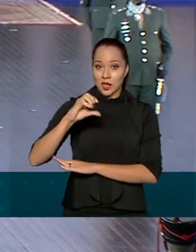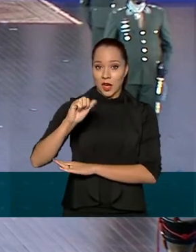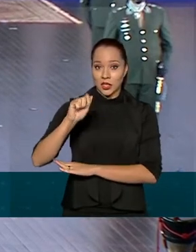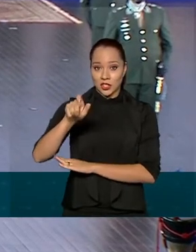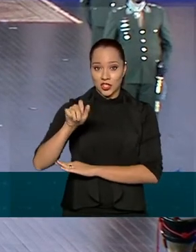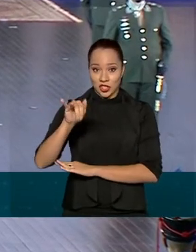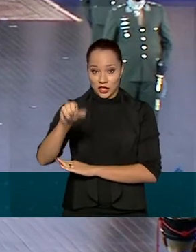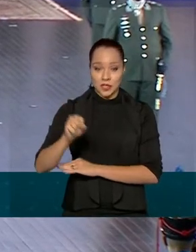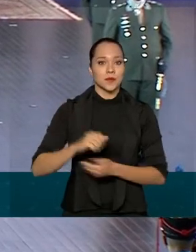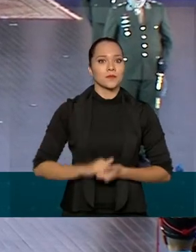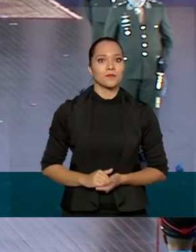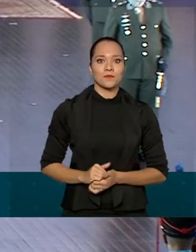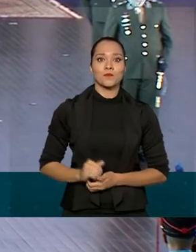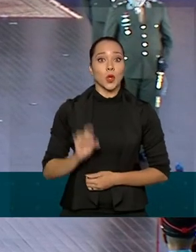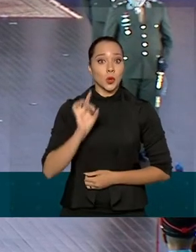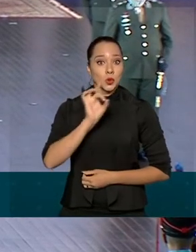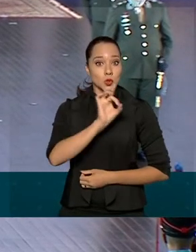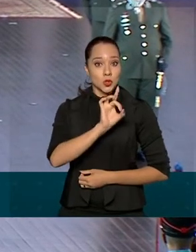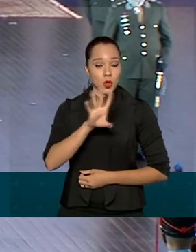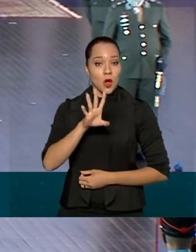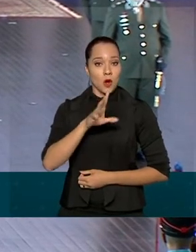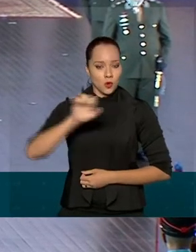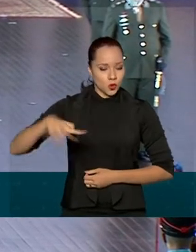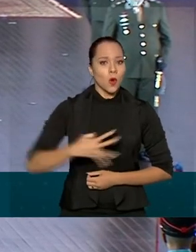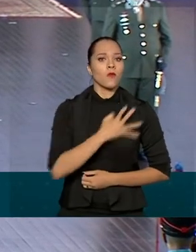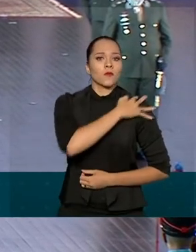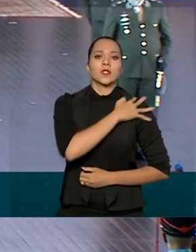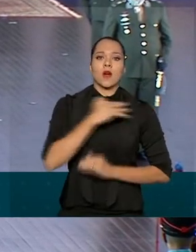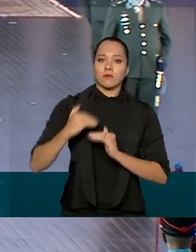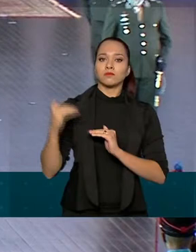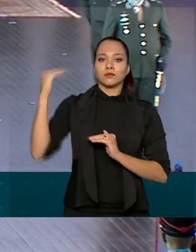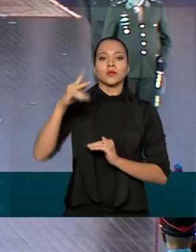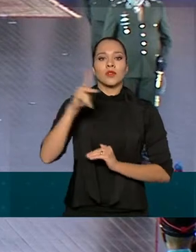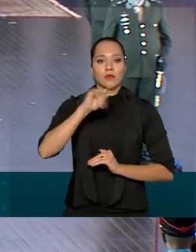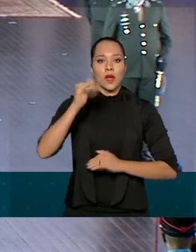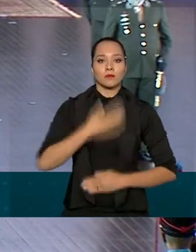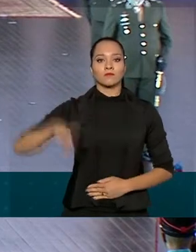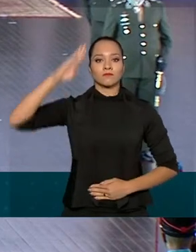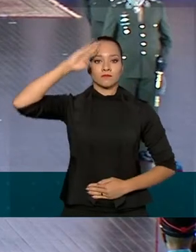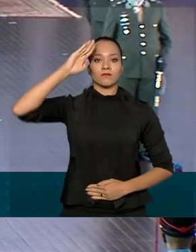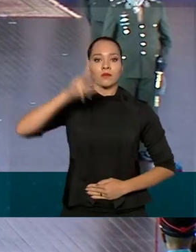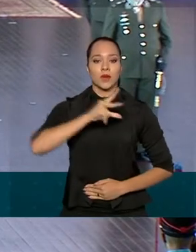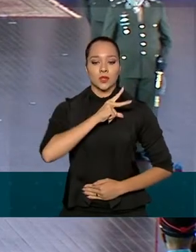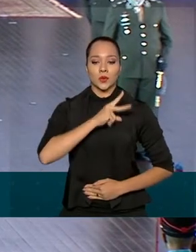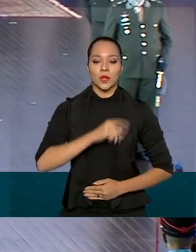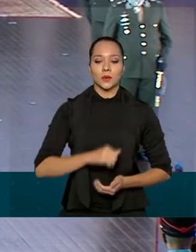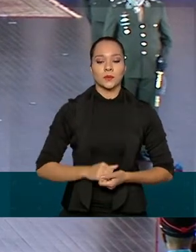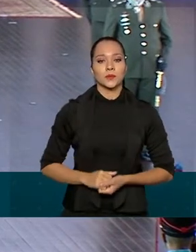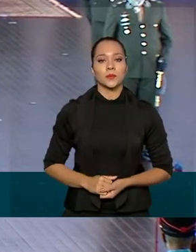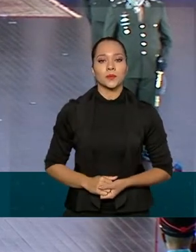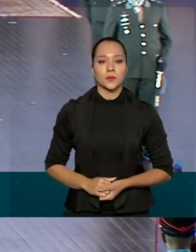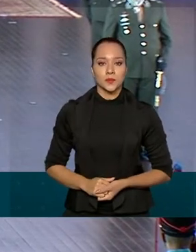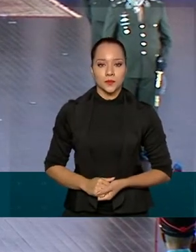ao exórdio somente os oficiais-generais promovidos farão a continência individual